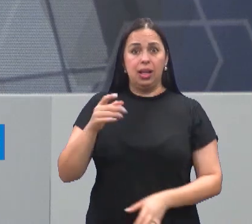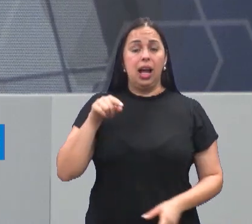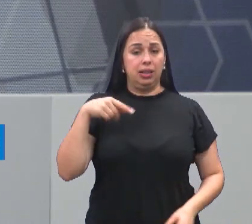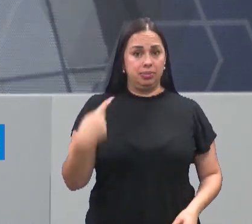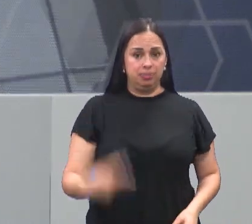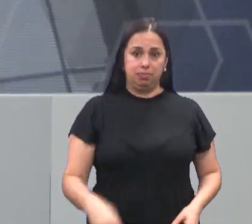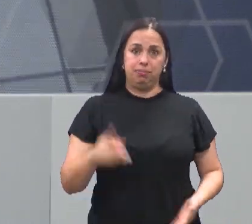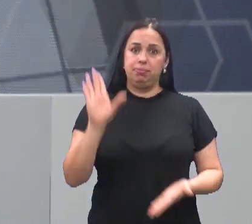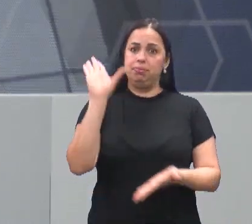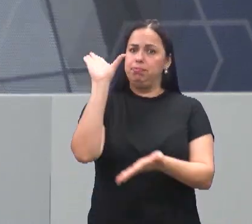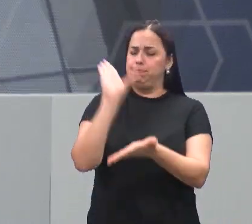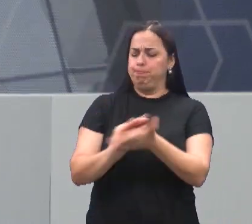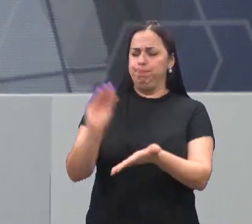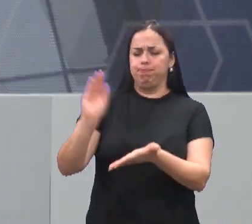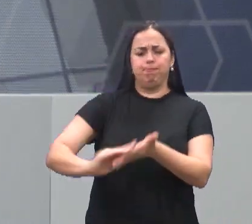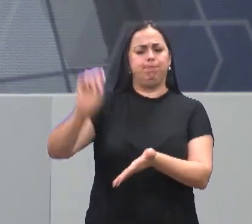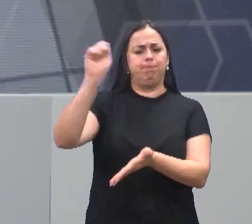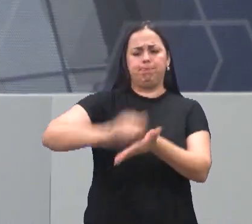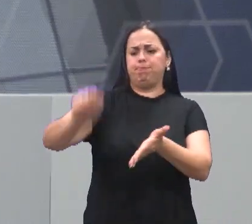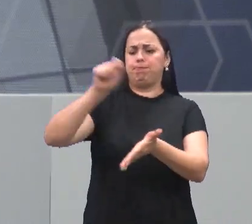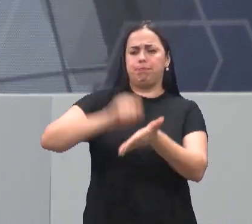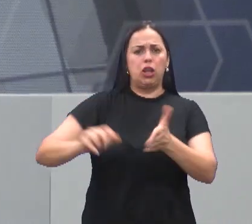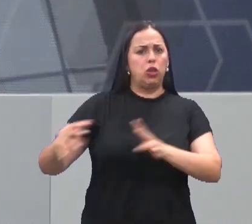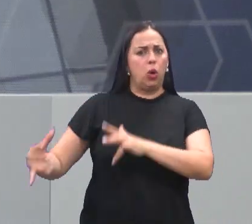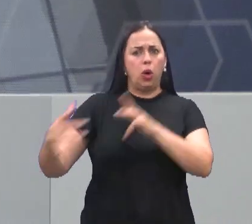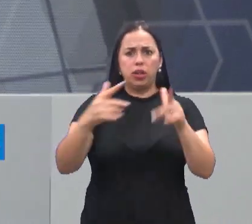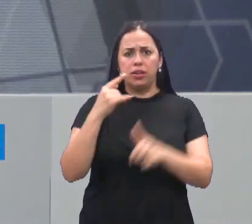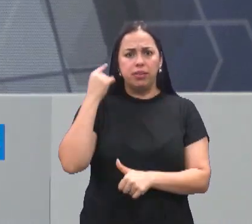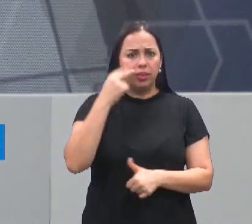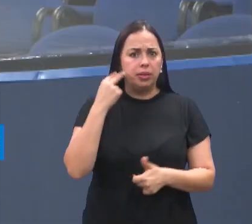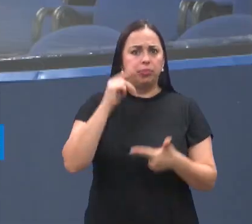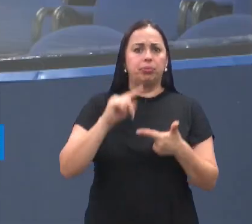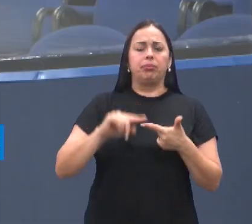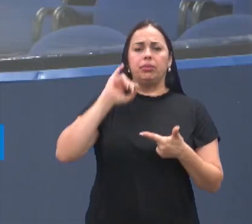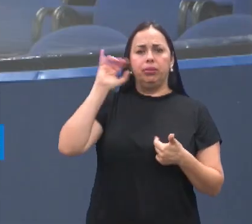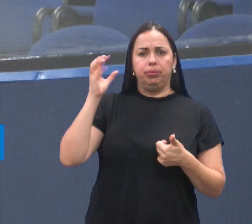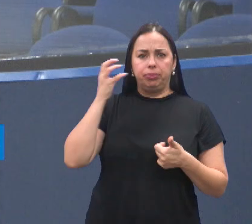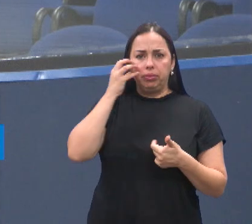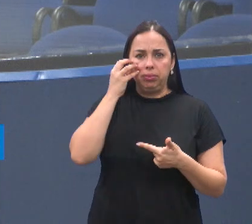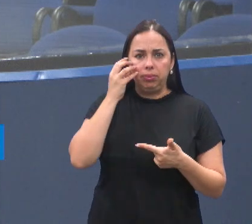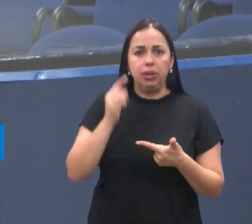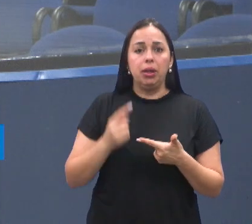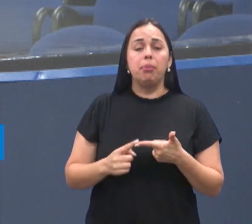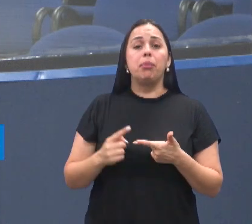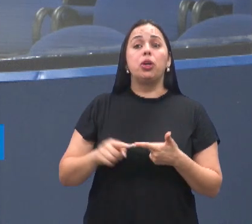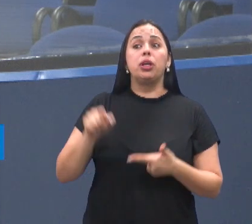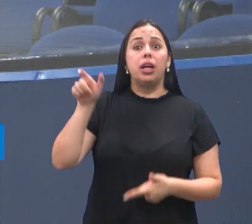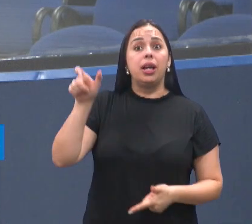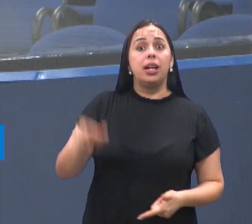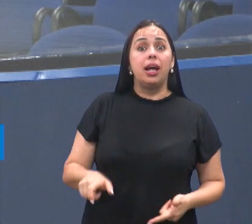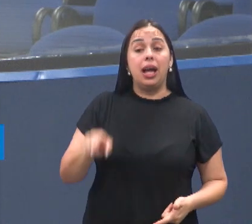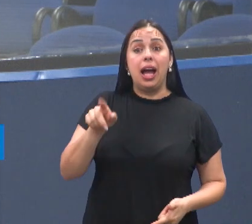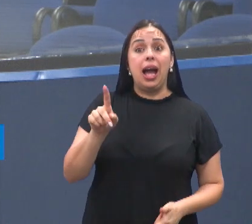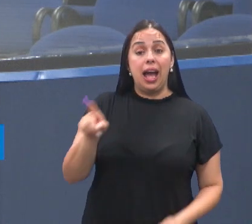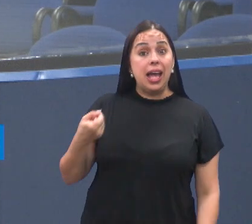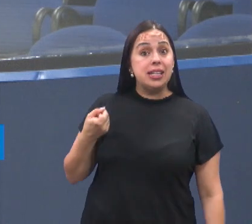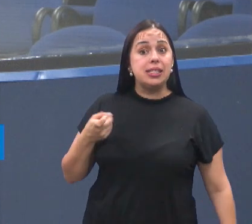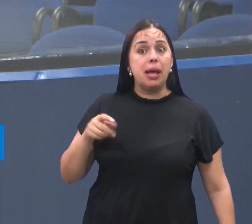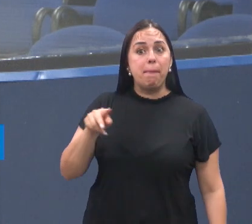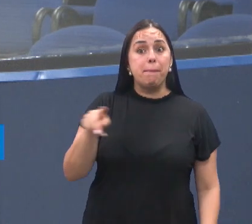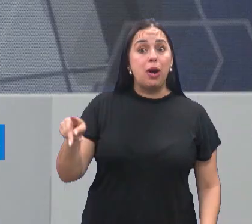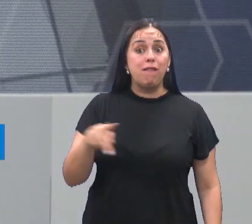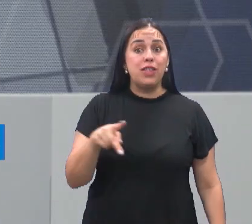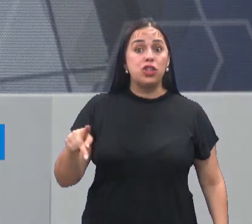várias falas de todas as vereadoras. Vereadora Juliana Fraga, porque ela era uma professora